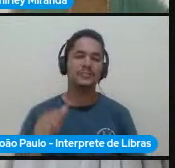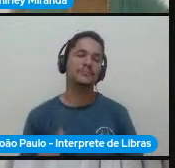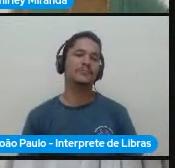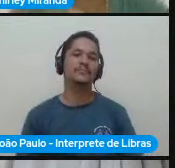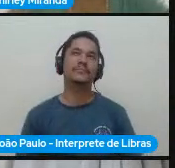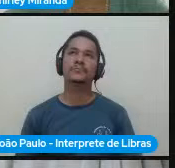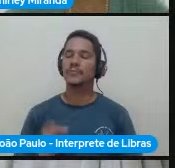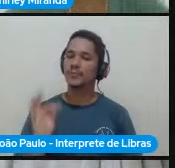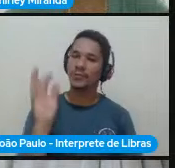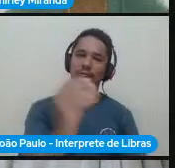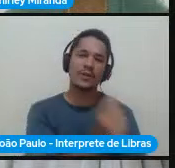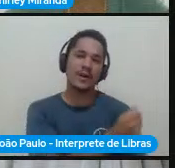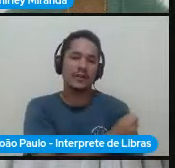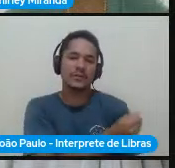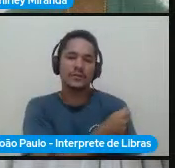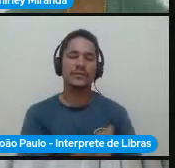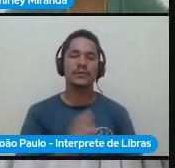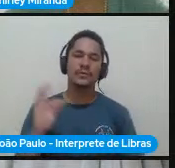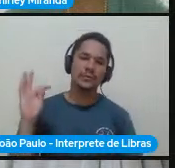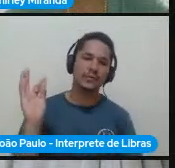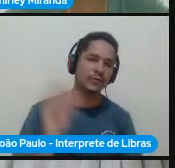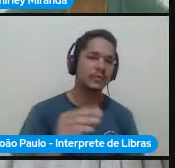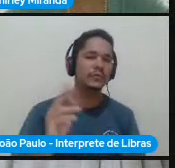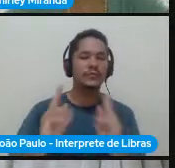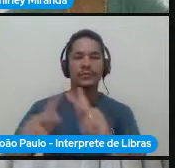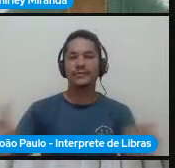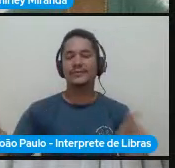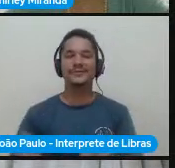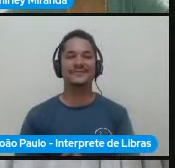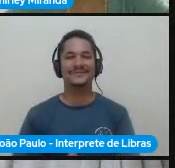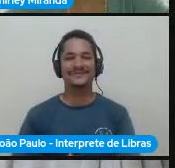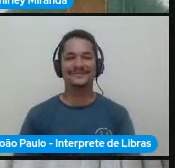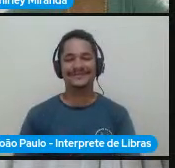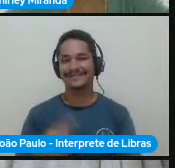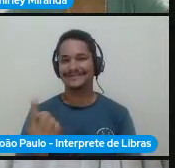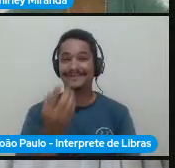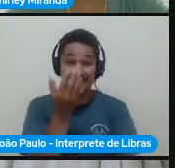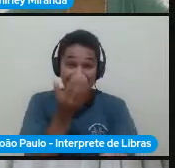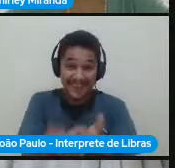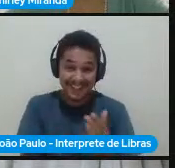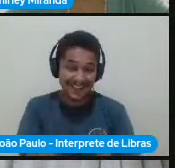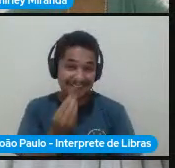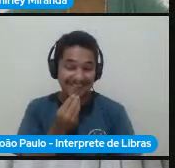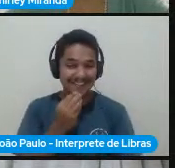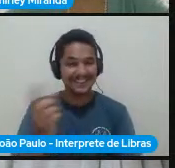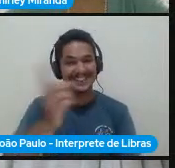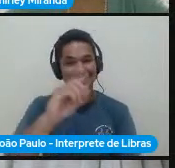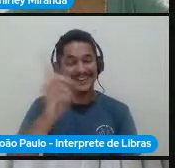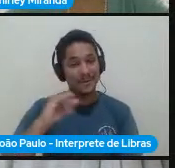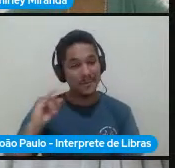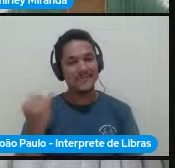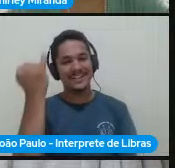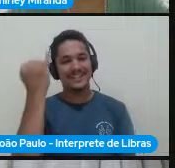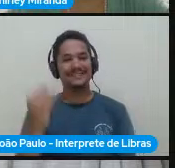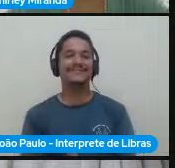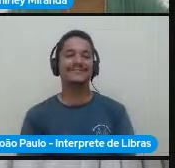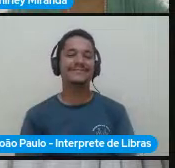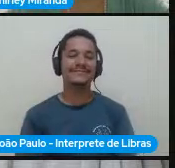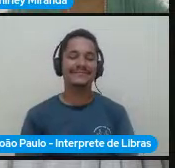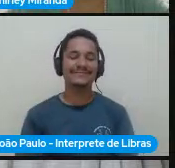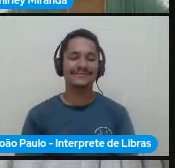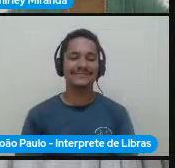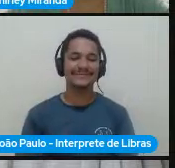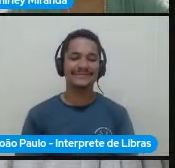os alunos como os professores, para a gente não perder essa oportunidade. Vai ser um evento sensacional. E, mais uma vez,